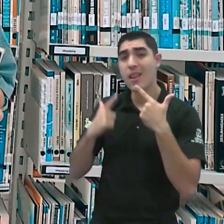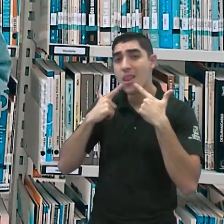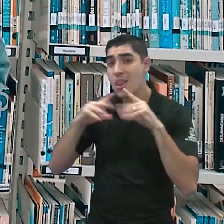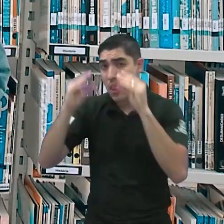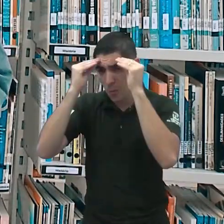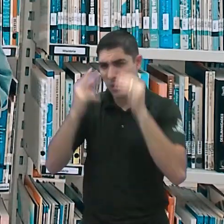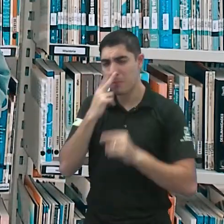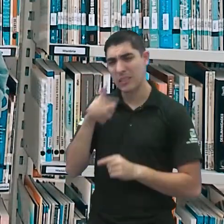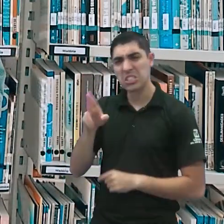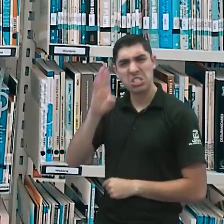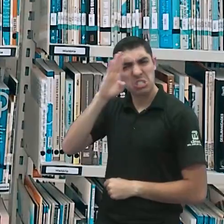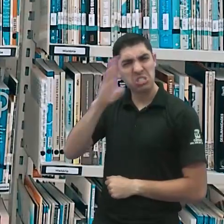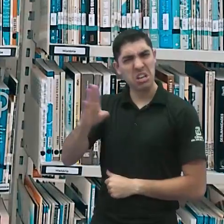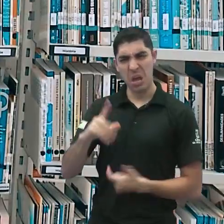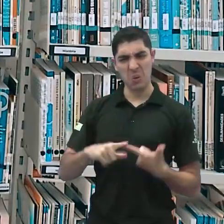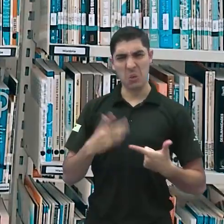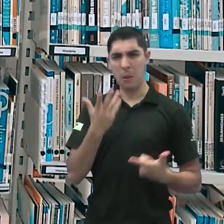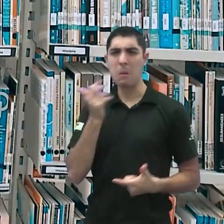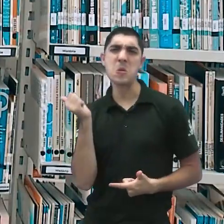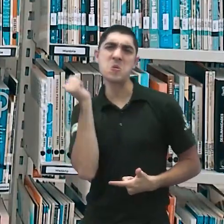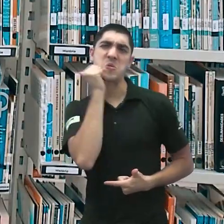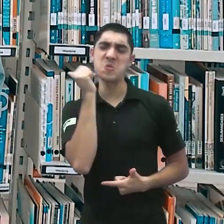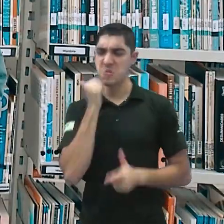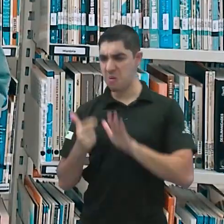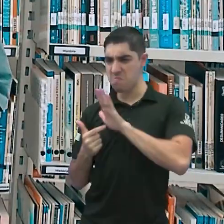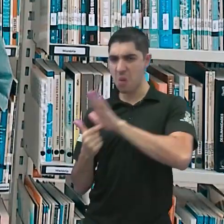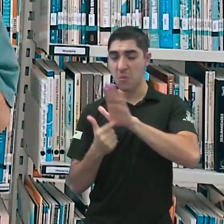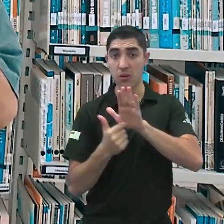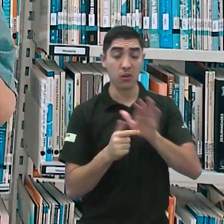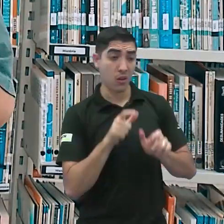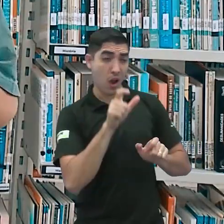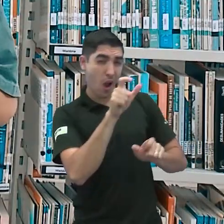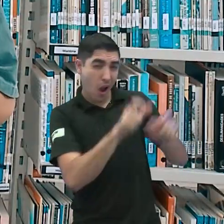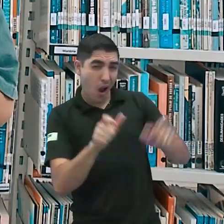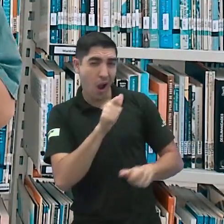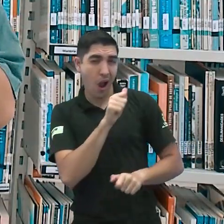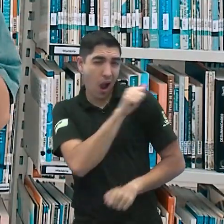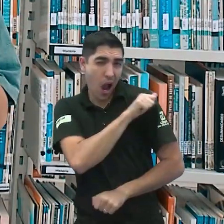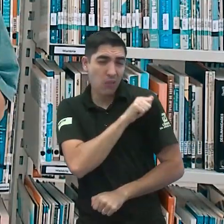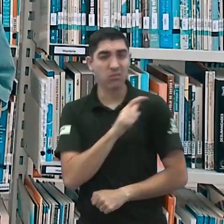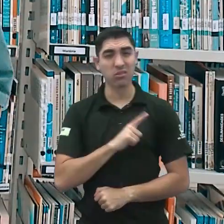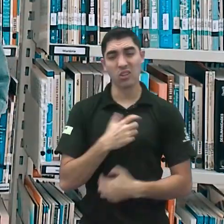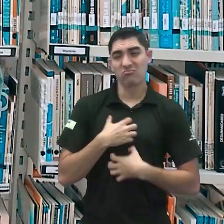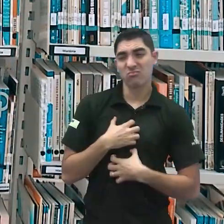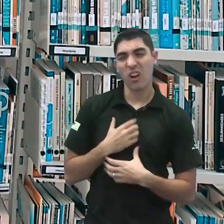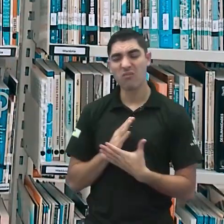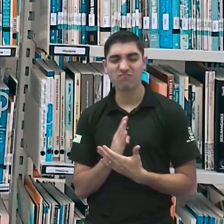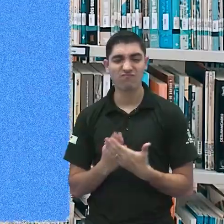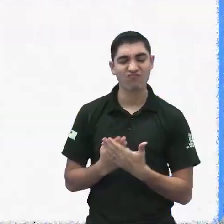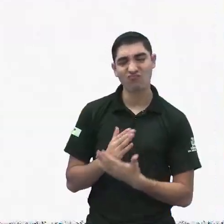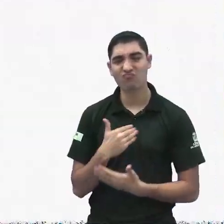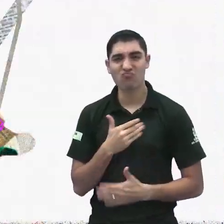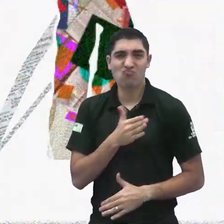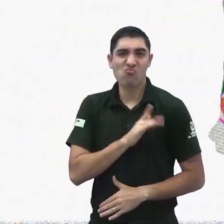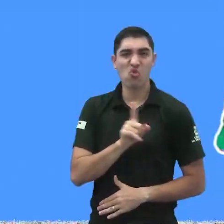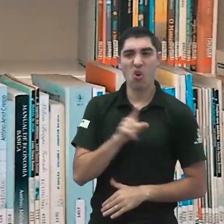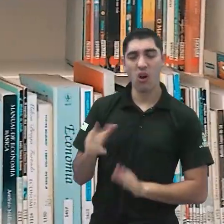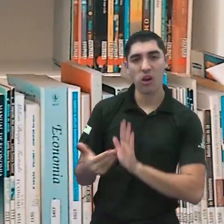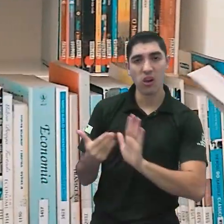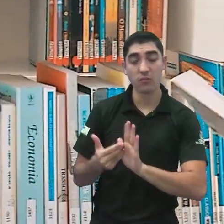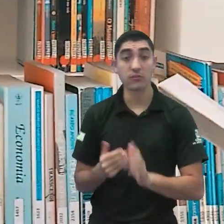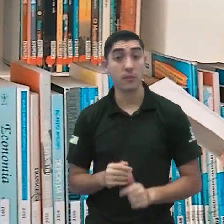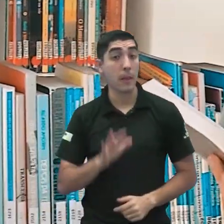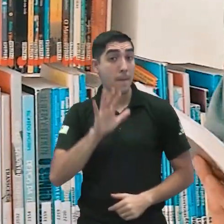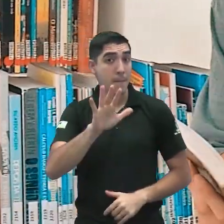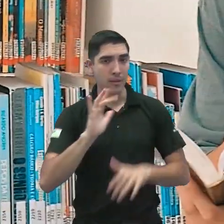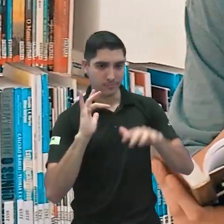direta demais, obscena demais, inclusive deixa os alunos desconfortáveis para falar desse assunto. Nas